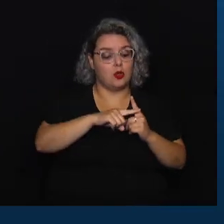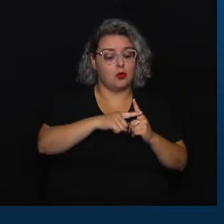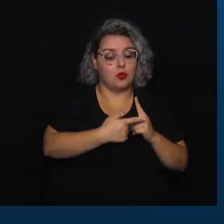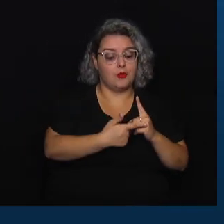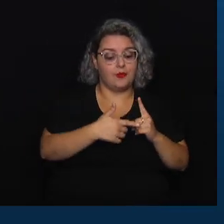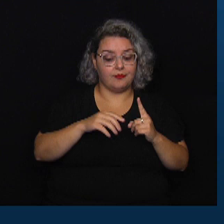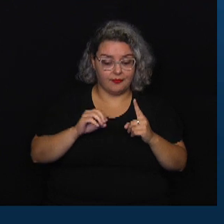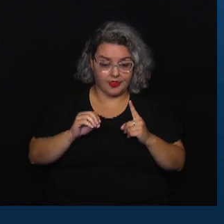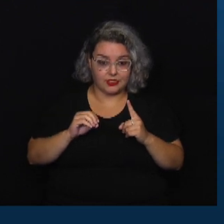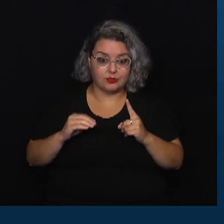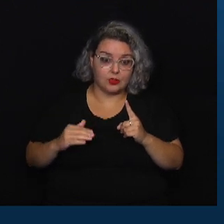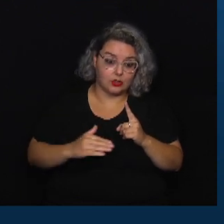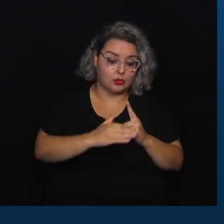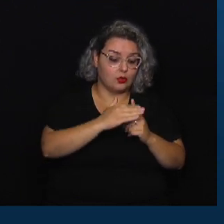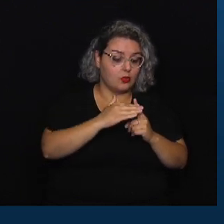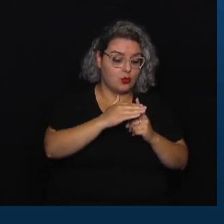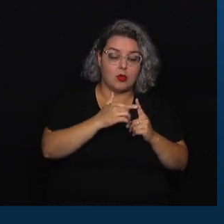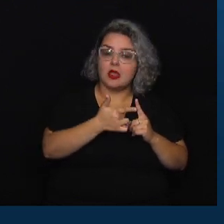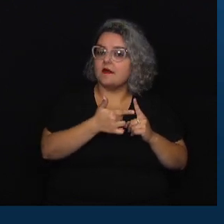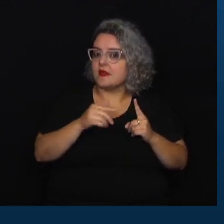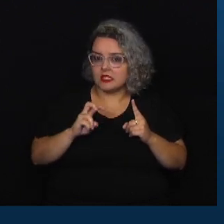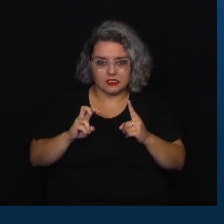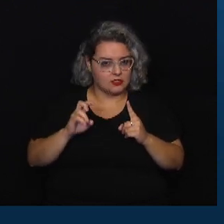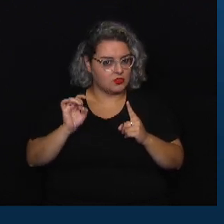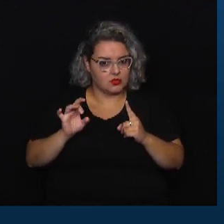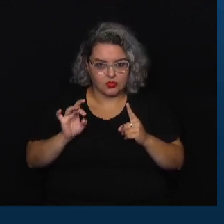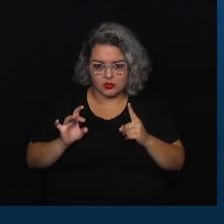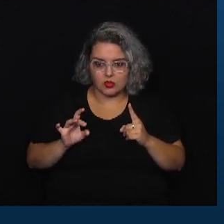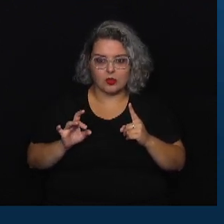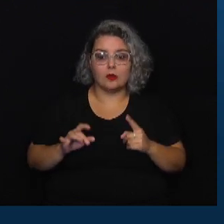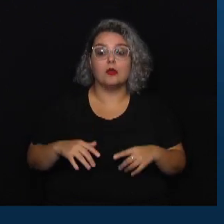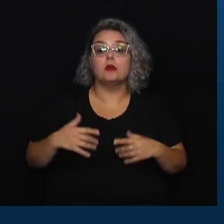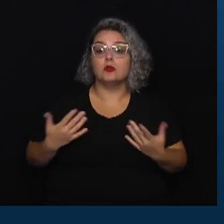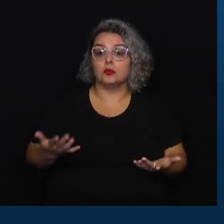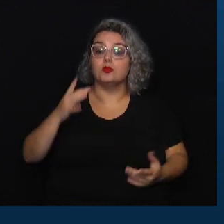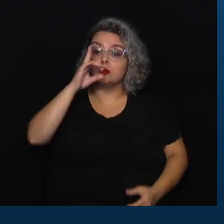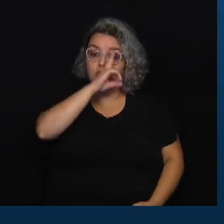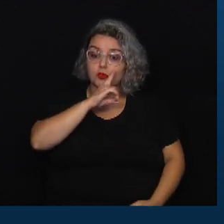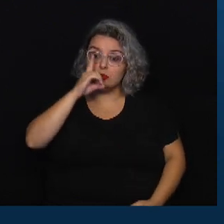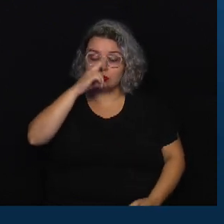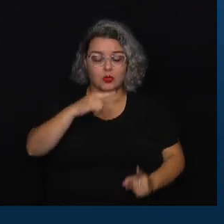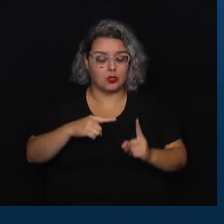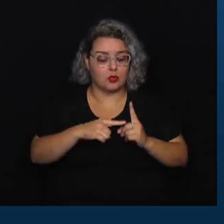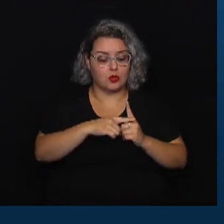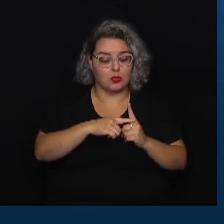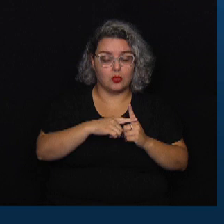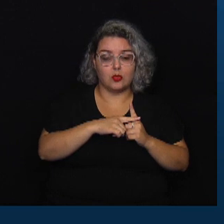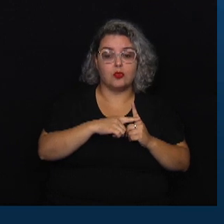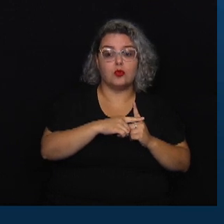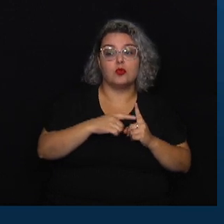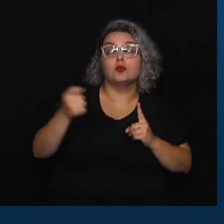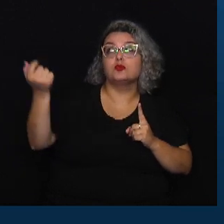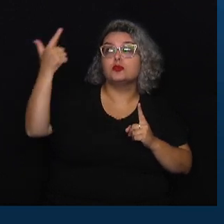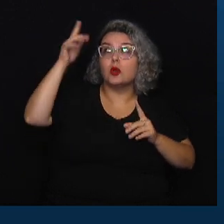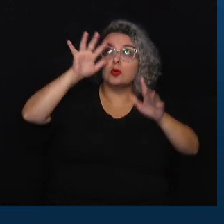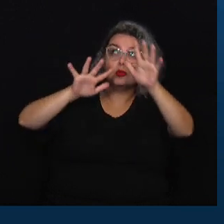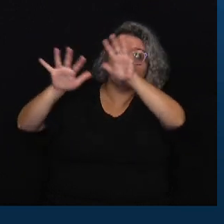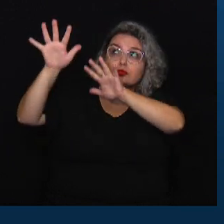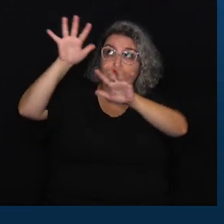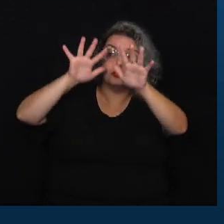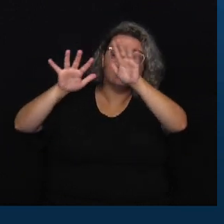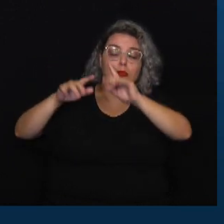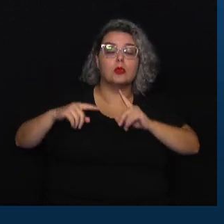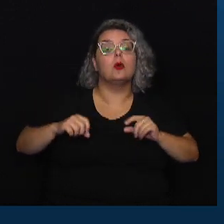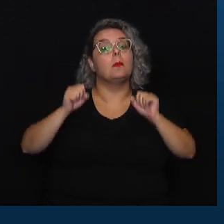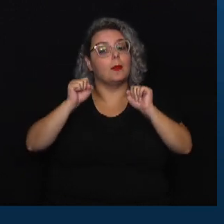graus e a máxima não deve passar dos 25 graus. No domingo, com a presença do sol aparecendo entre nuvens, também